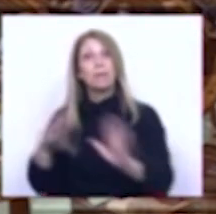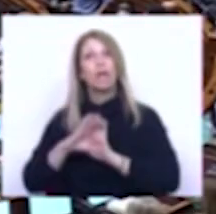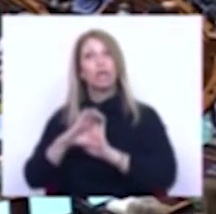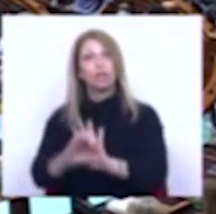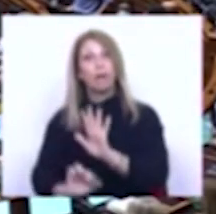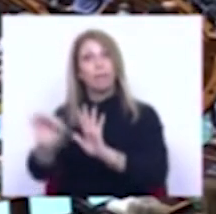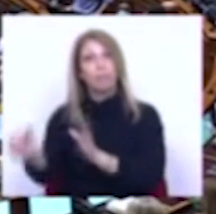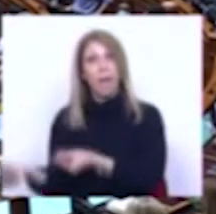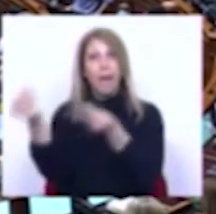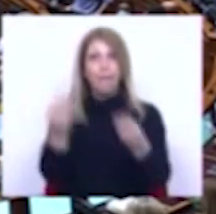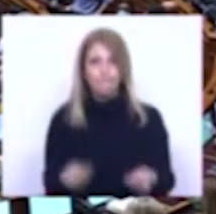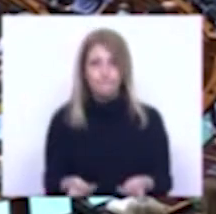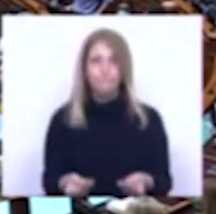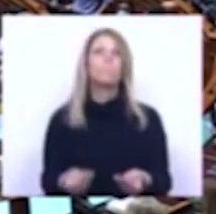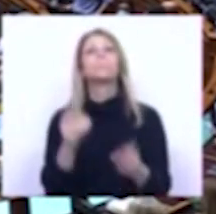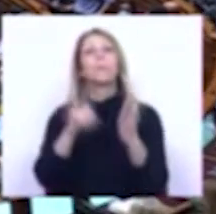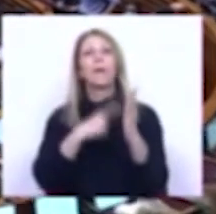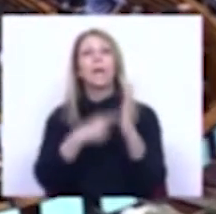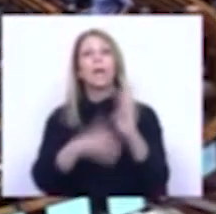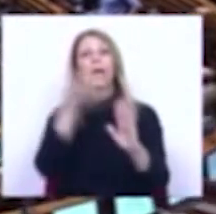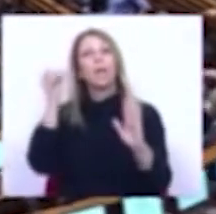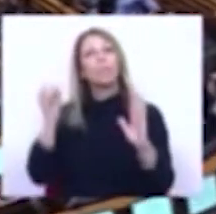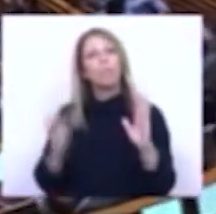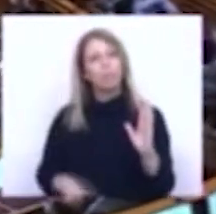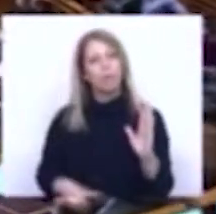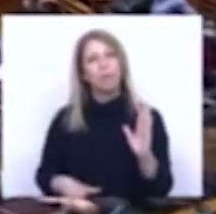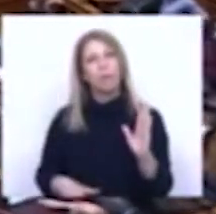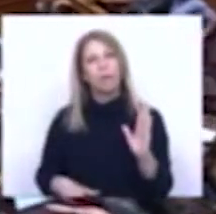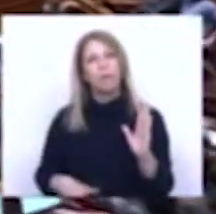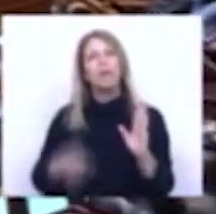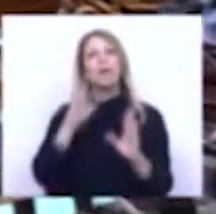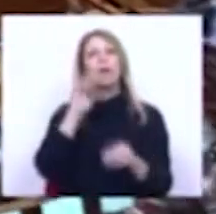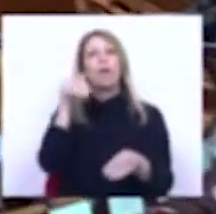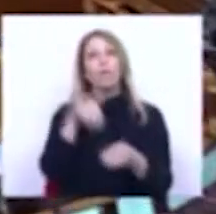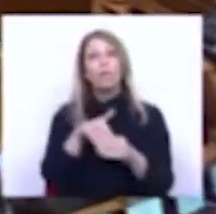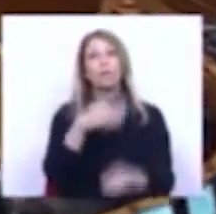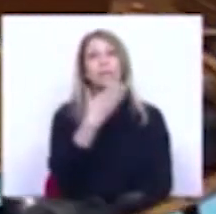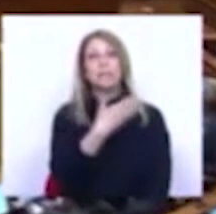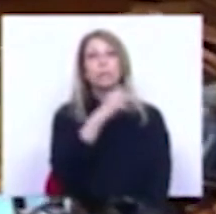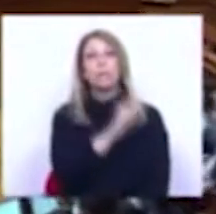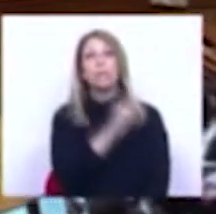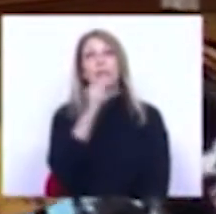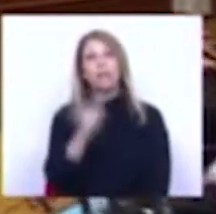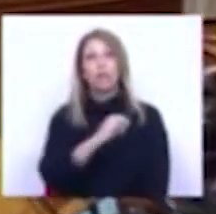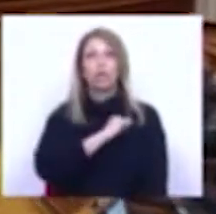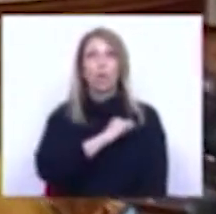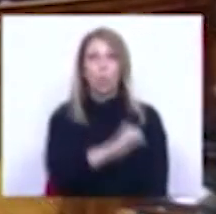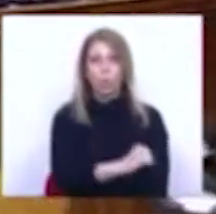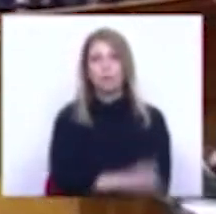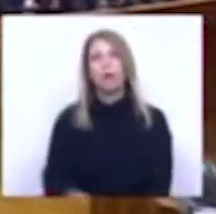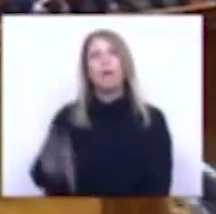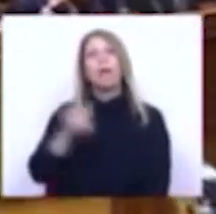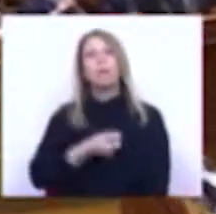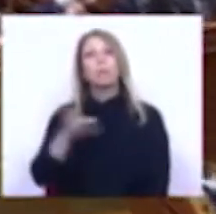Chega foi reprovada com 133 votos contra,